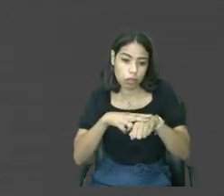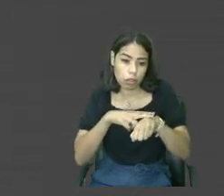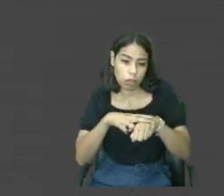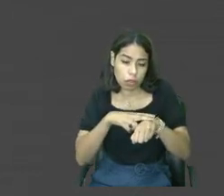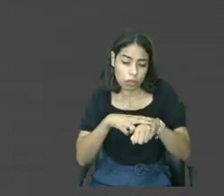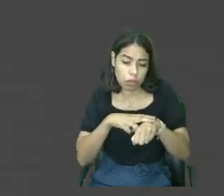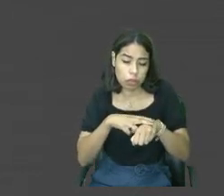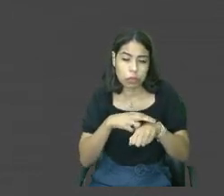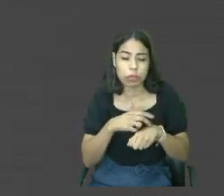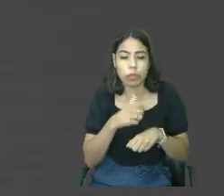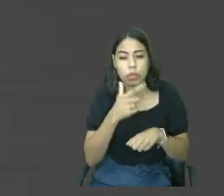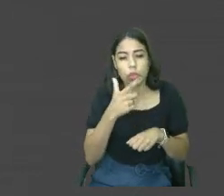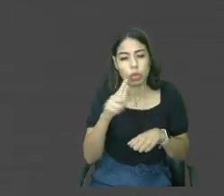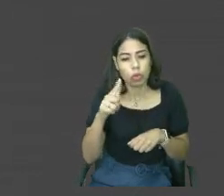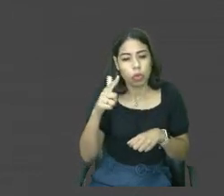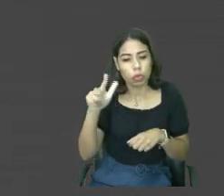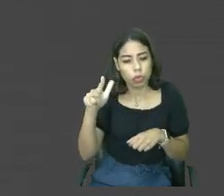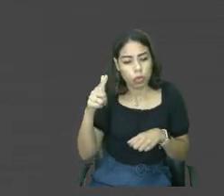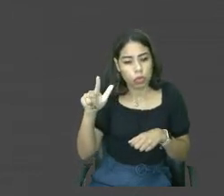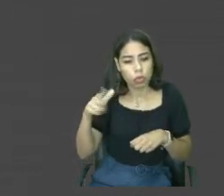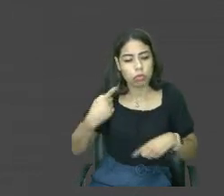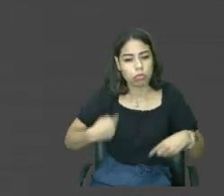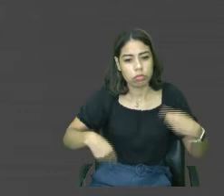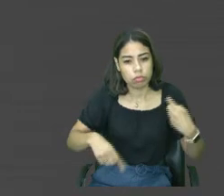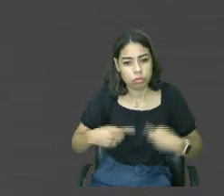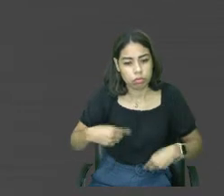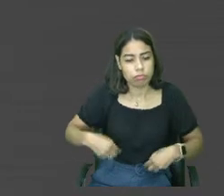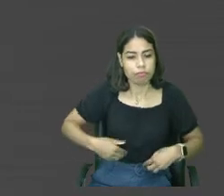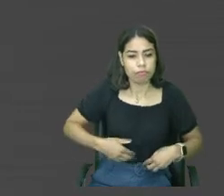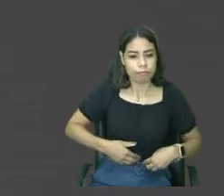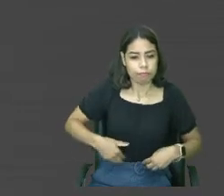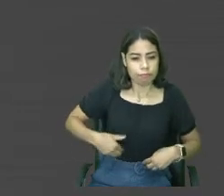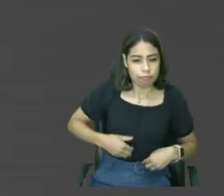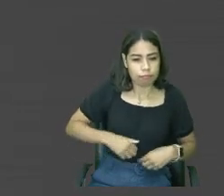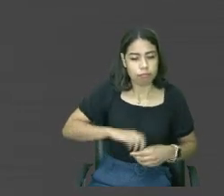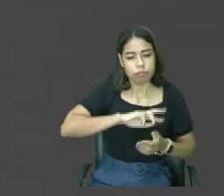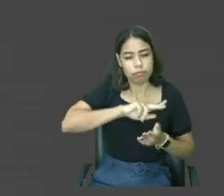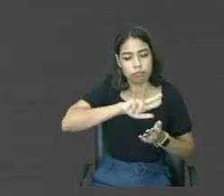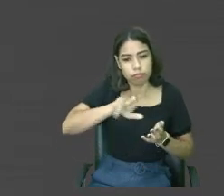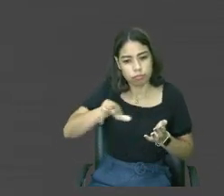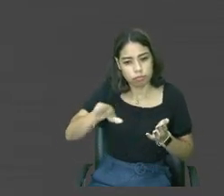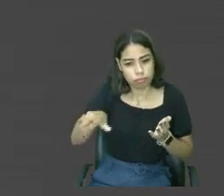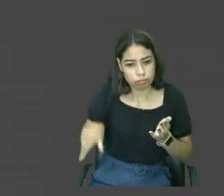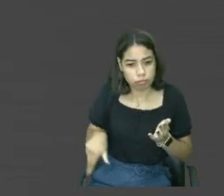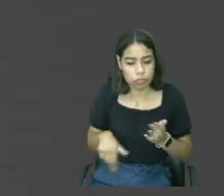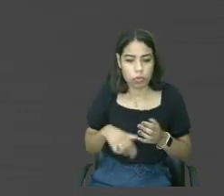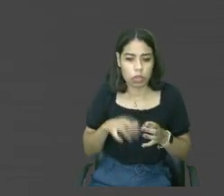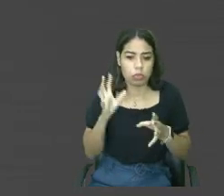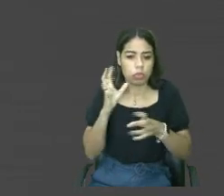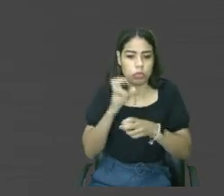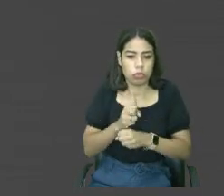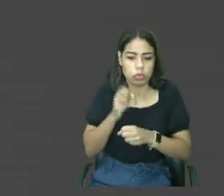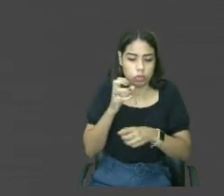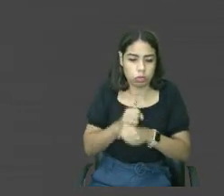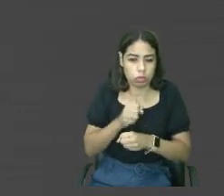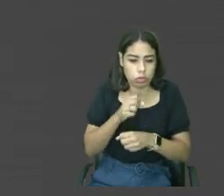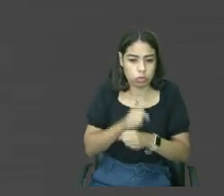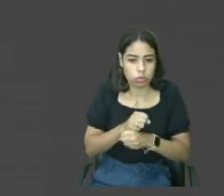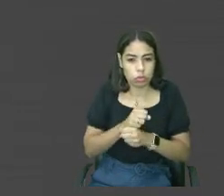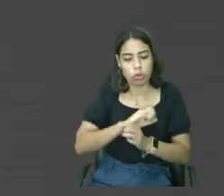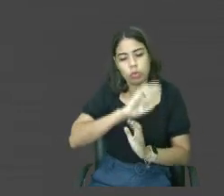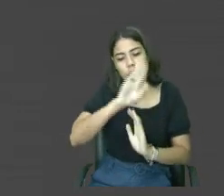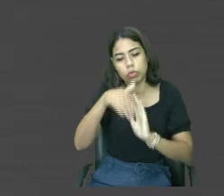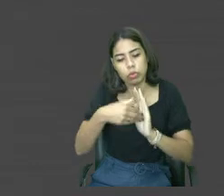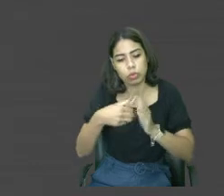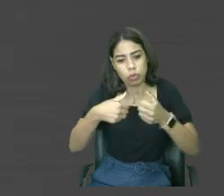e as outras causas, né, do aparelho circulatório, digestivo, enfim. Aí a gente vê o total de internações, aí estão incluindo os